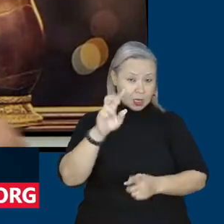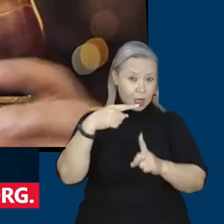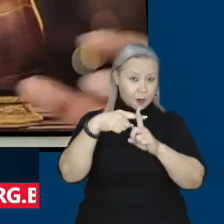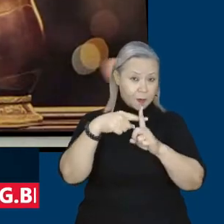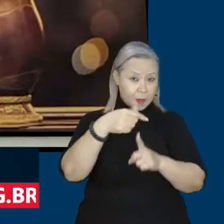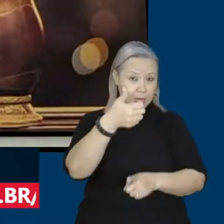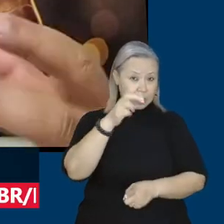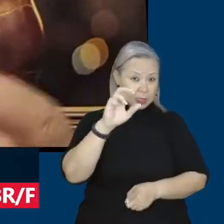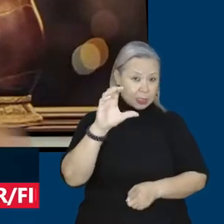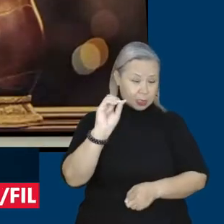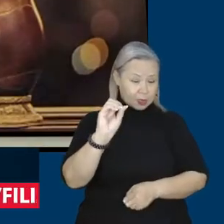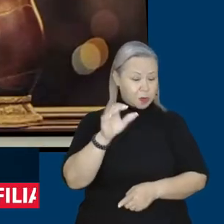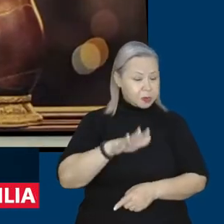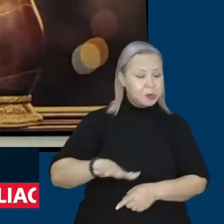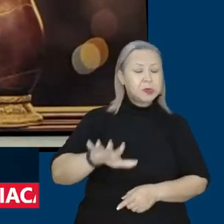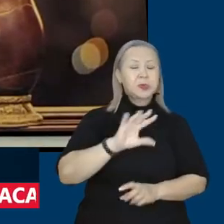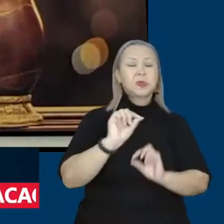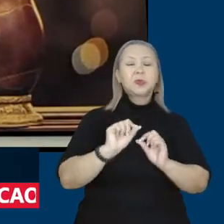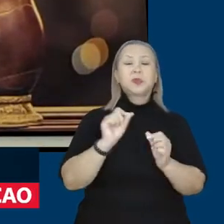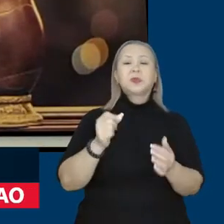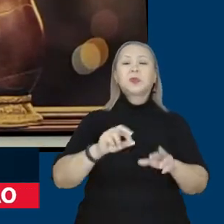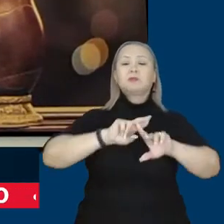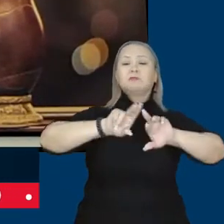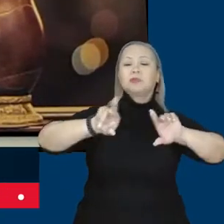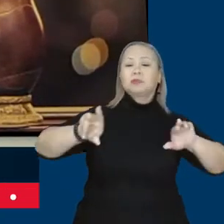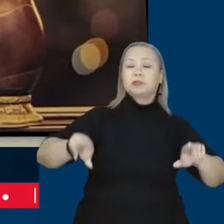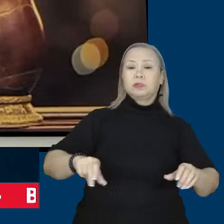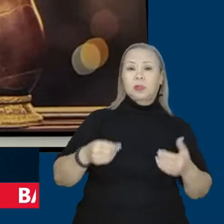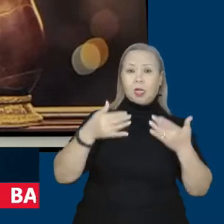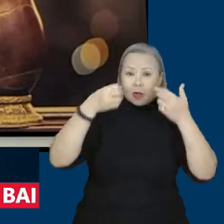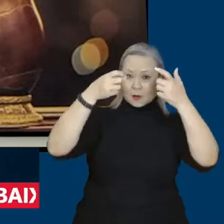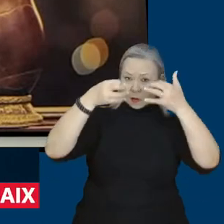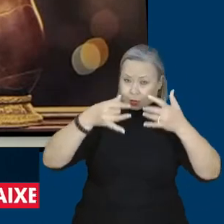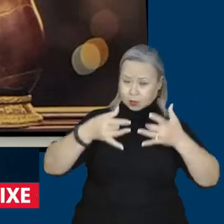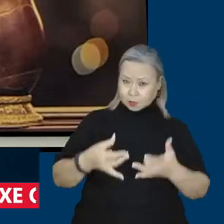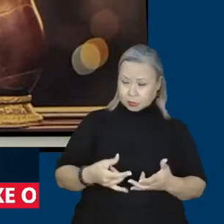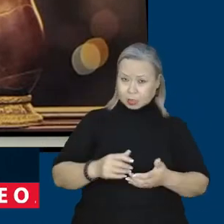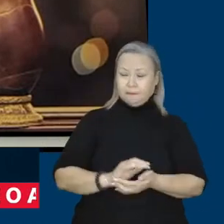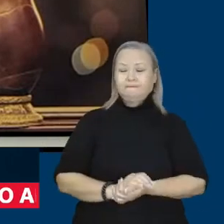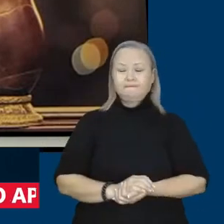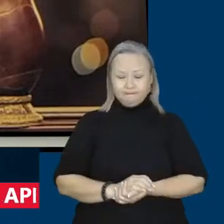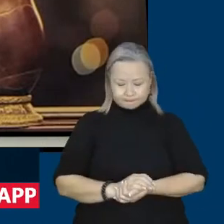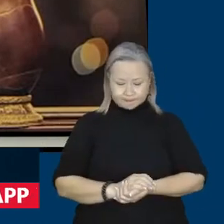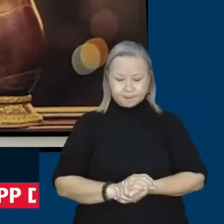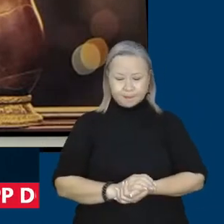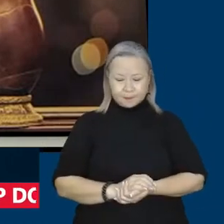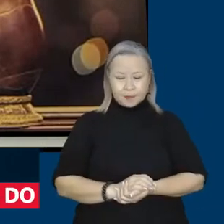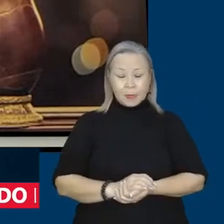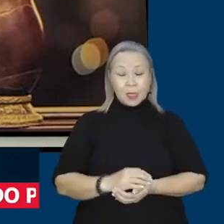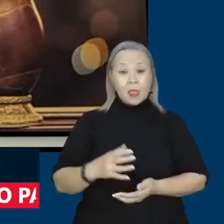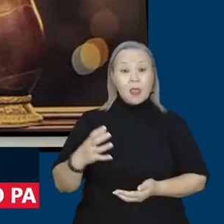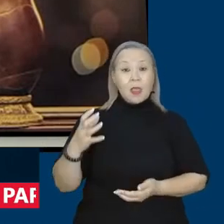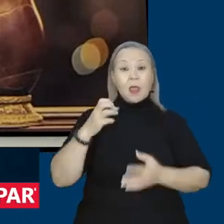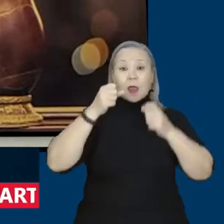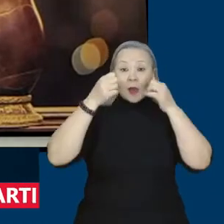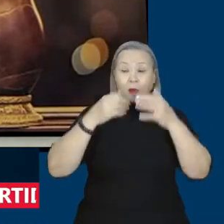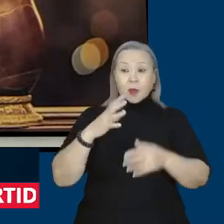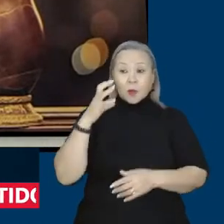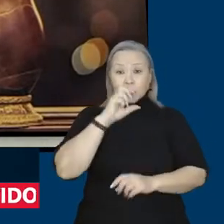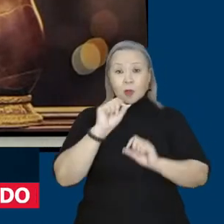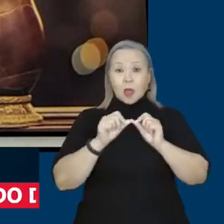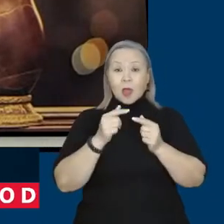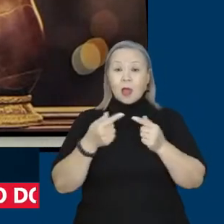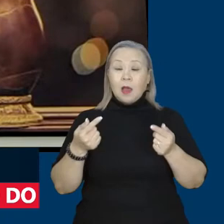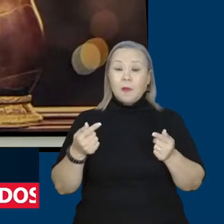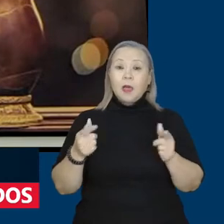e todos os desdobramentos que aqui nós explicamos explicar aqui muito rápido eu sei mas tinha